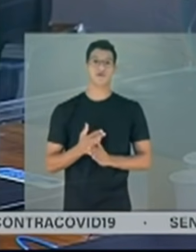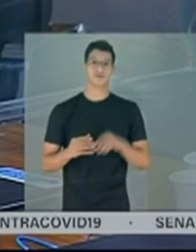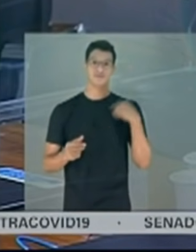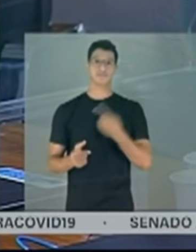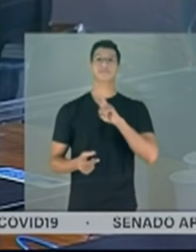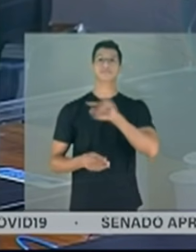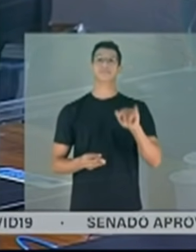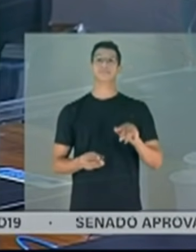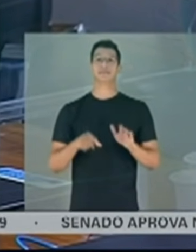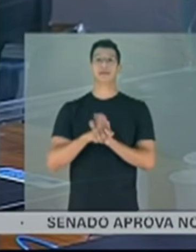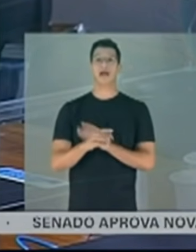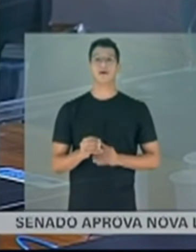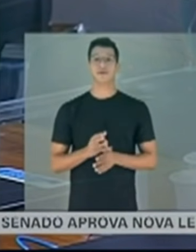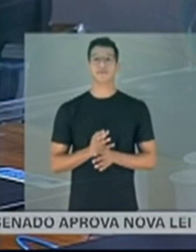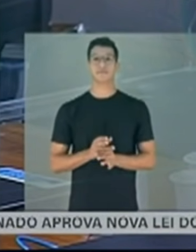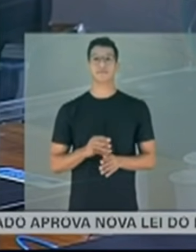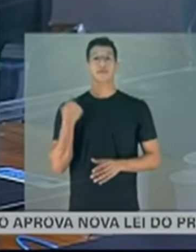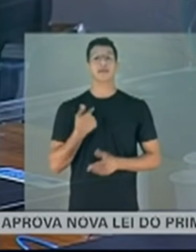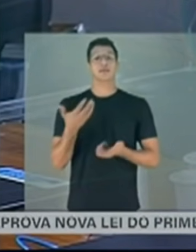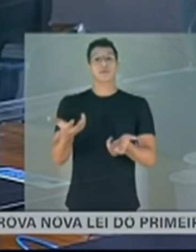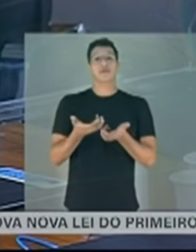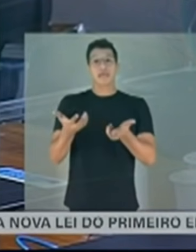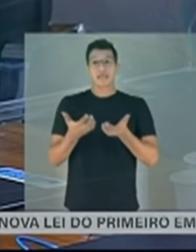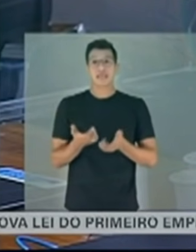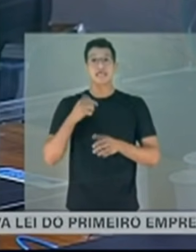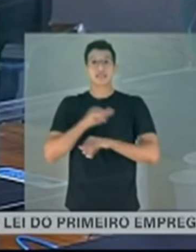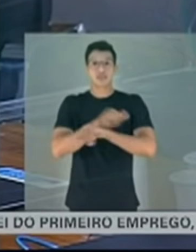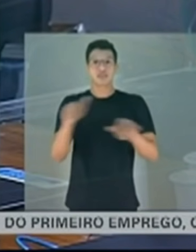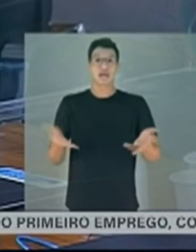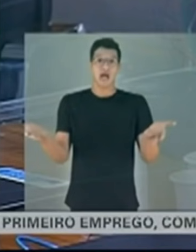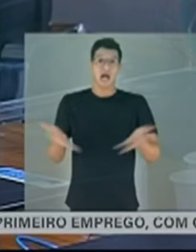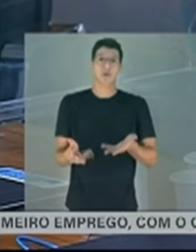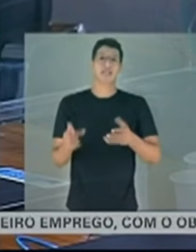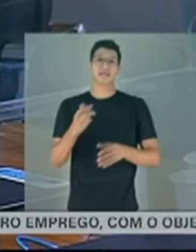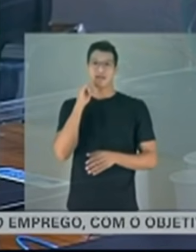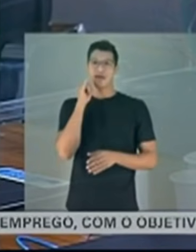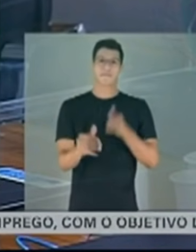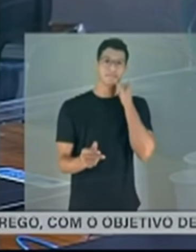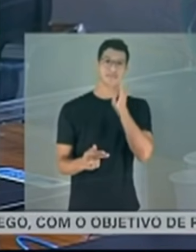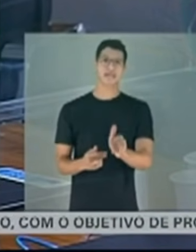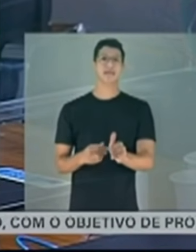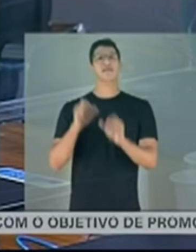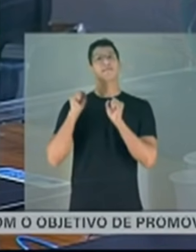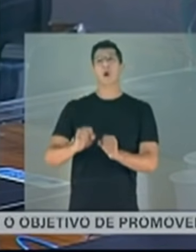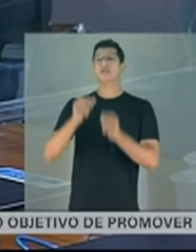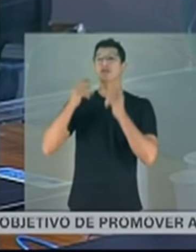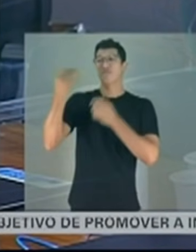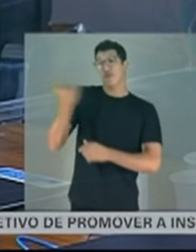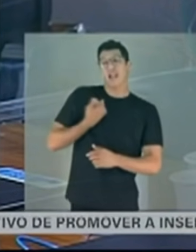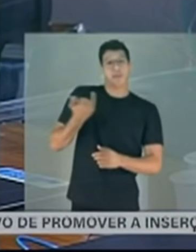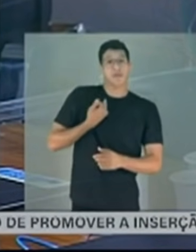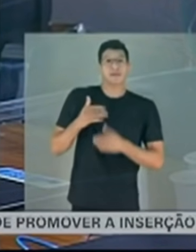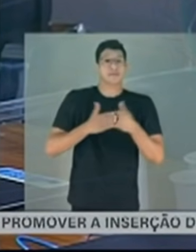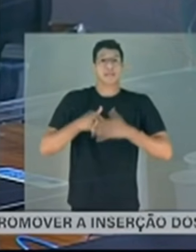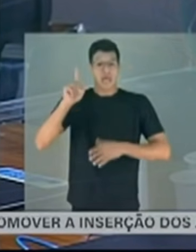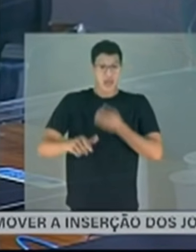contra pessoas outras. Então, eu queria registrar aqui, dizer a ele que pode falar que para mim é